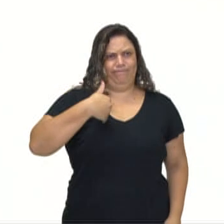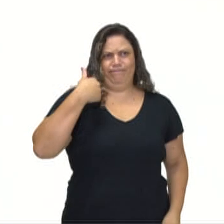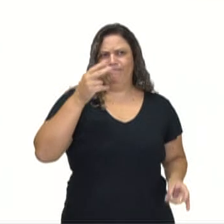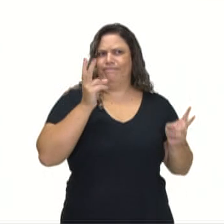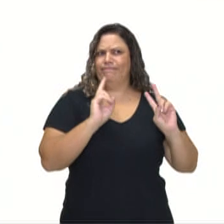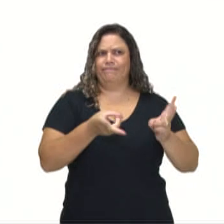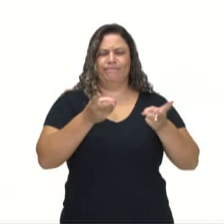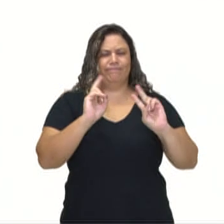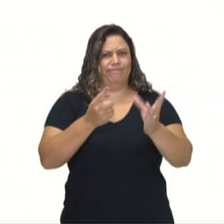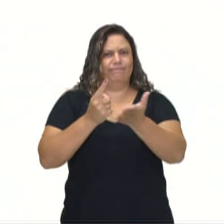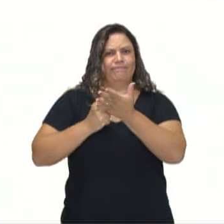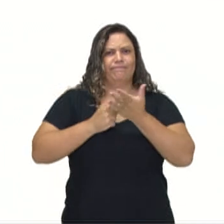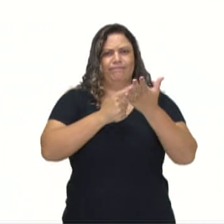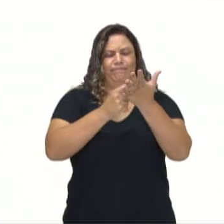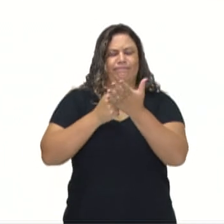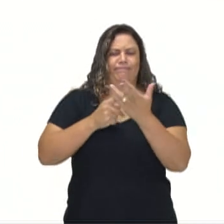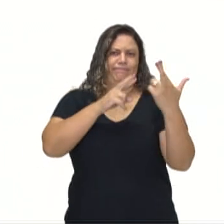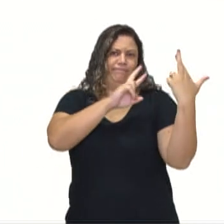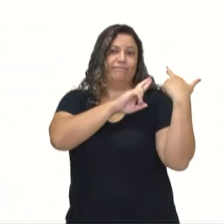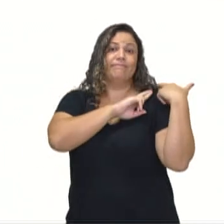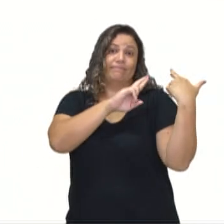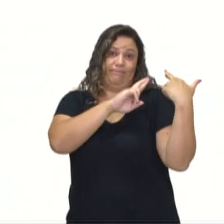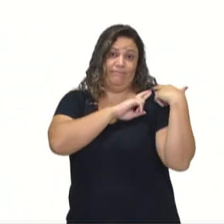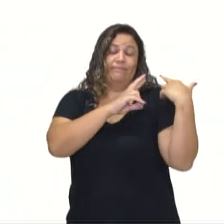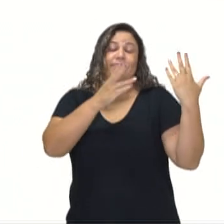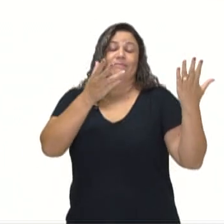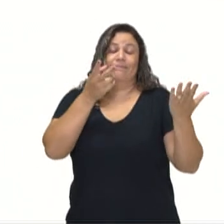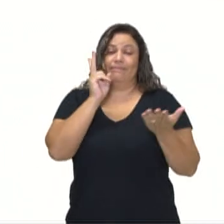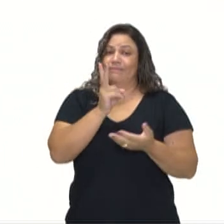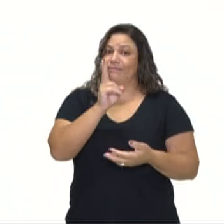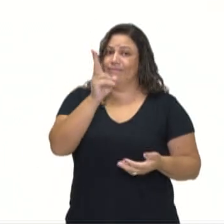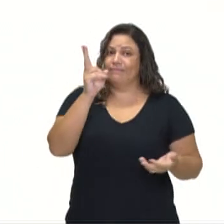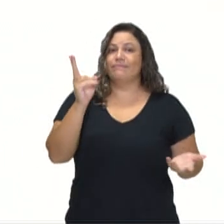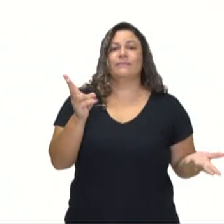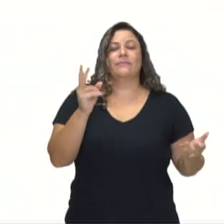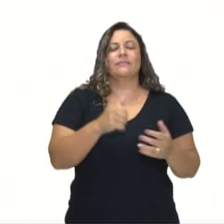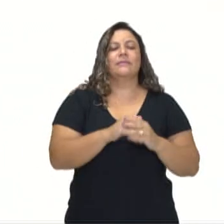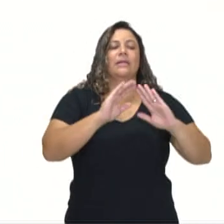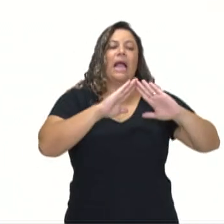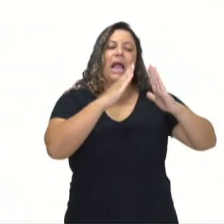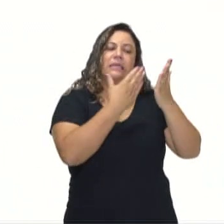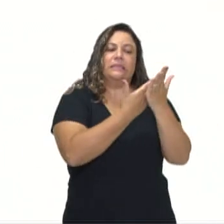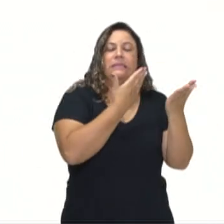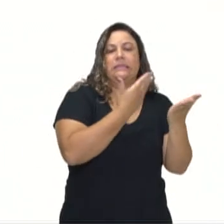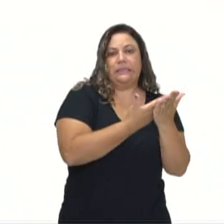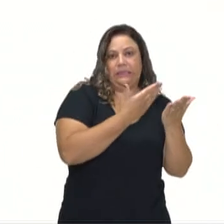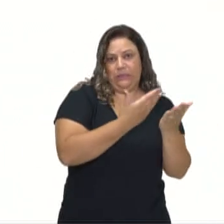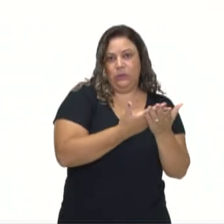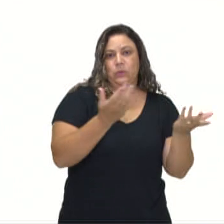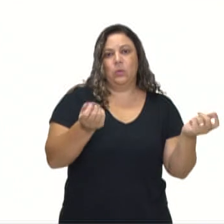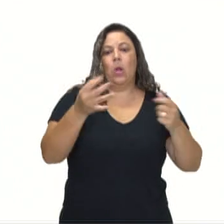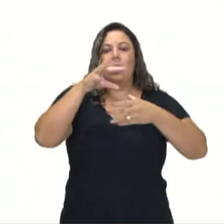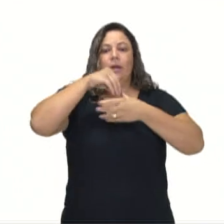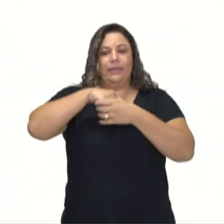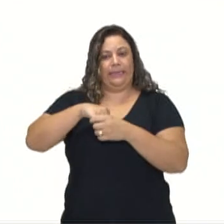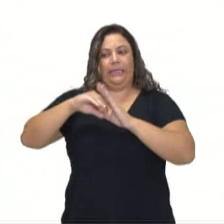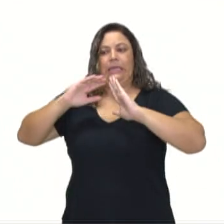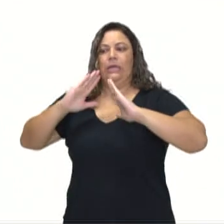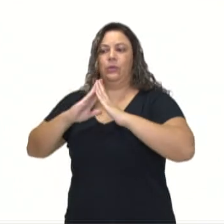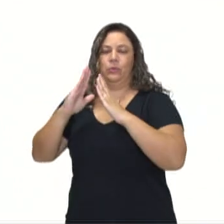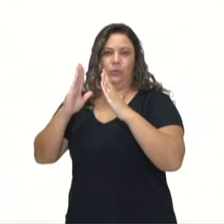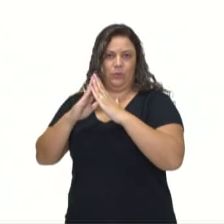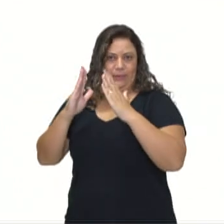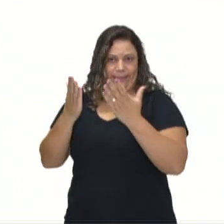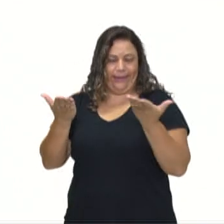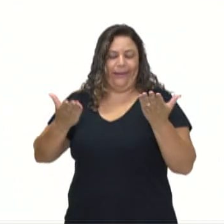compromissos e responsabilidades a cumprir, seja na escola, seja dentro de casa, seja no